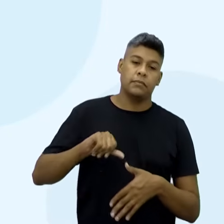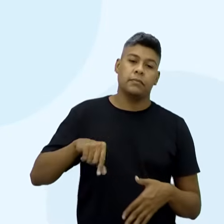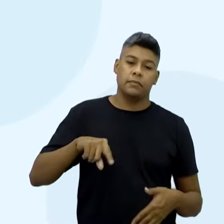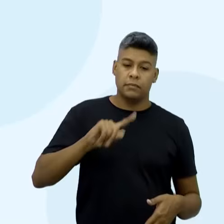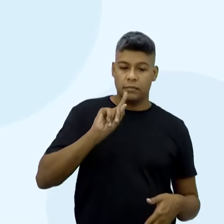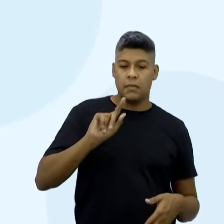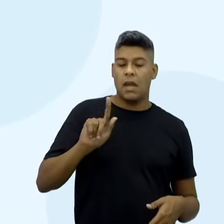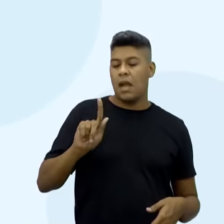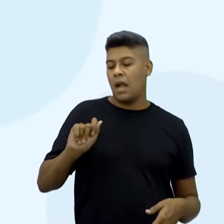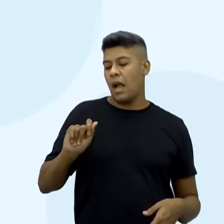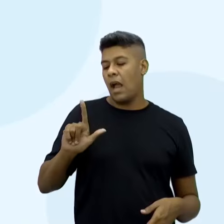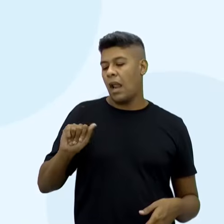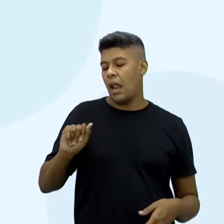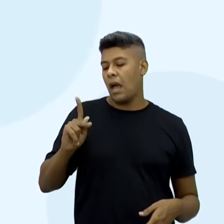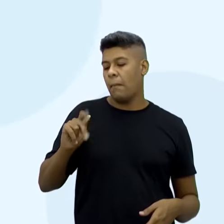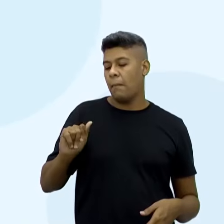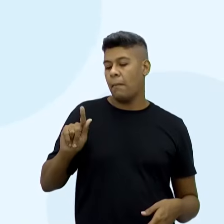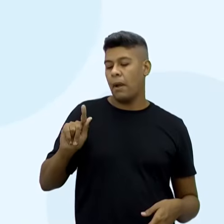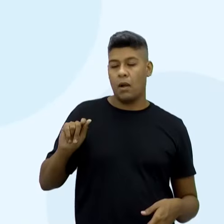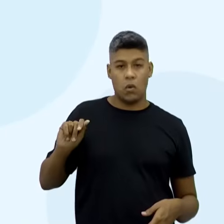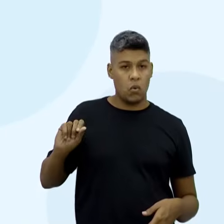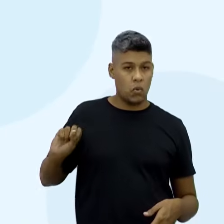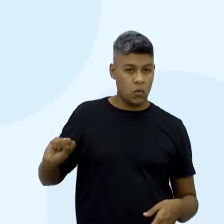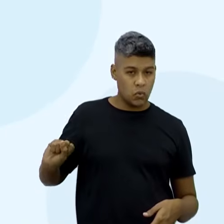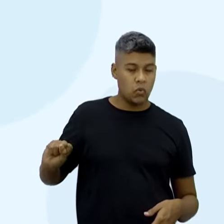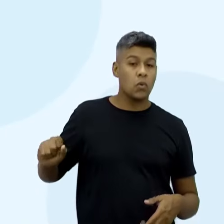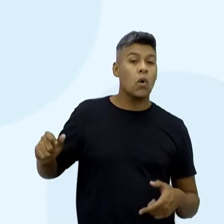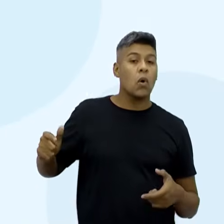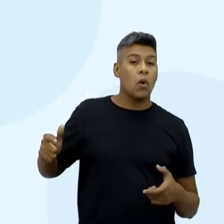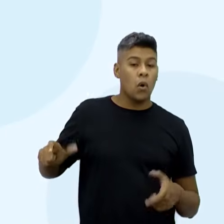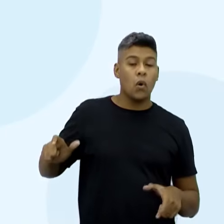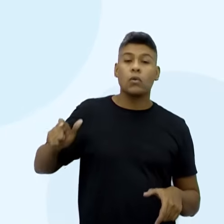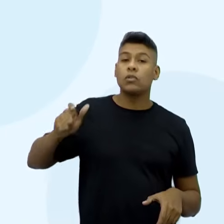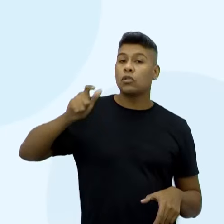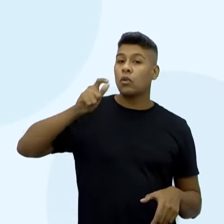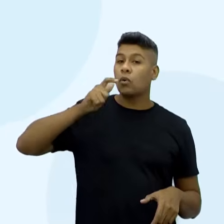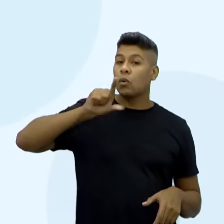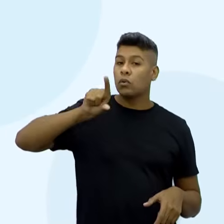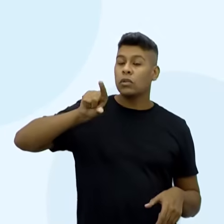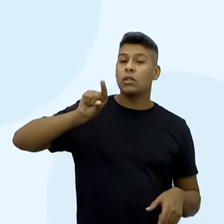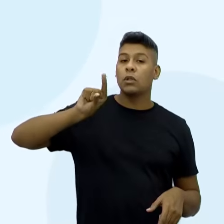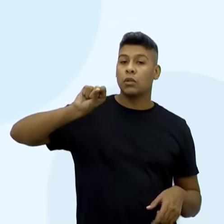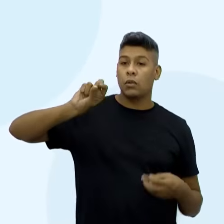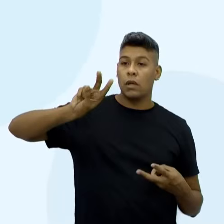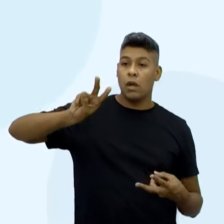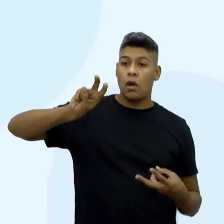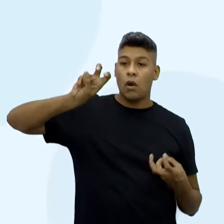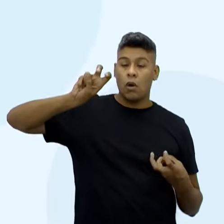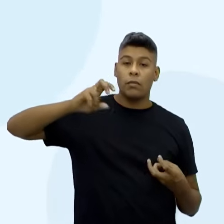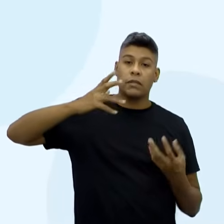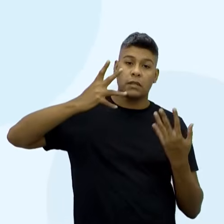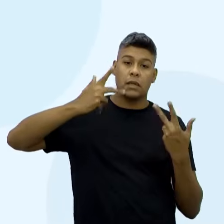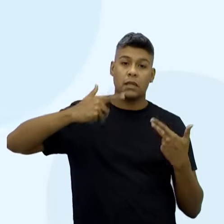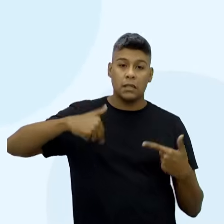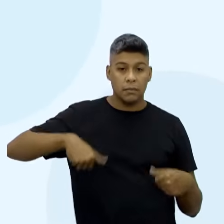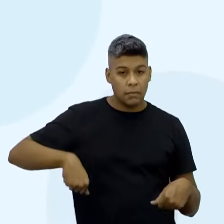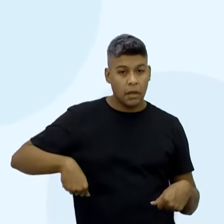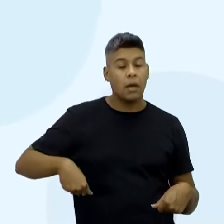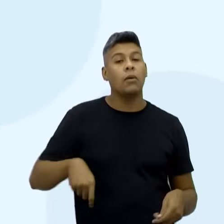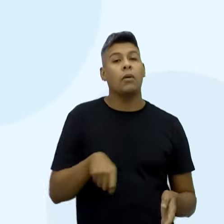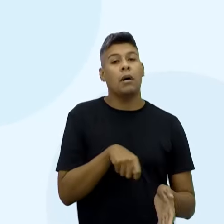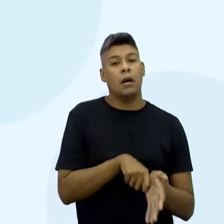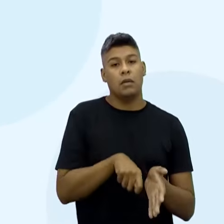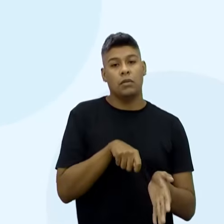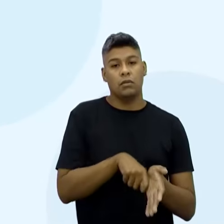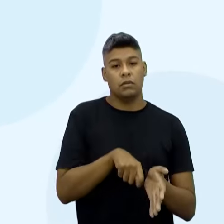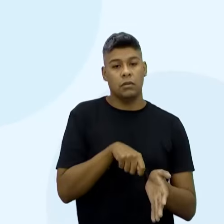para Galápagos, na região do Equador, onde ele conseguiu então observar os animais e ele